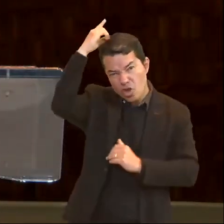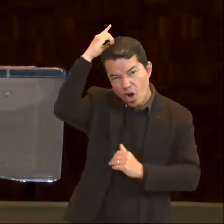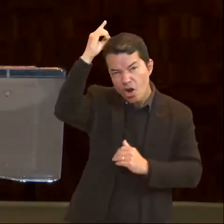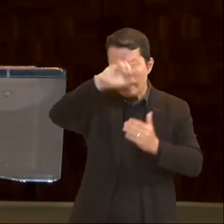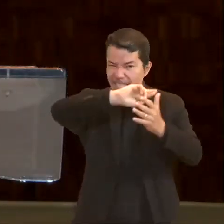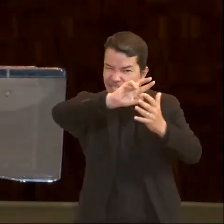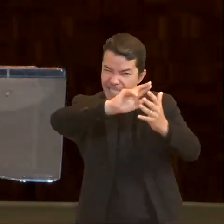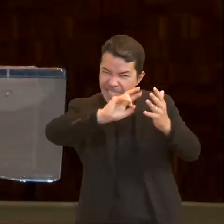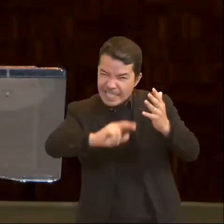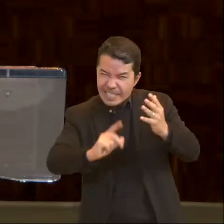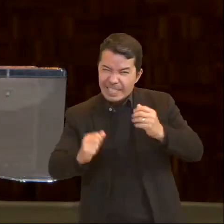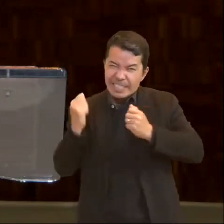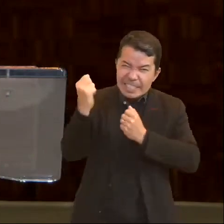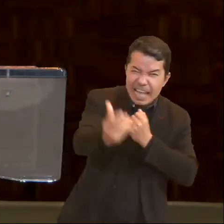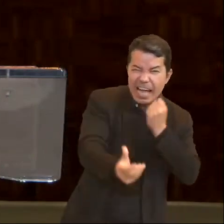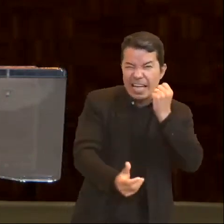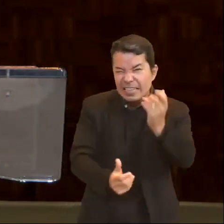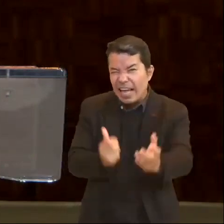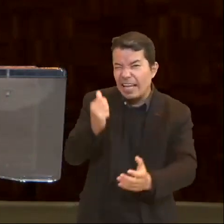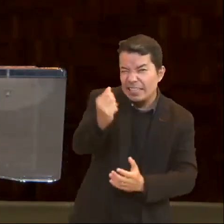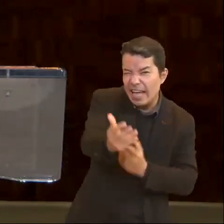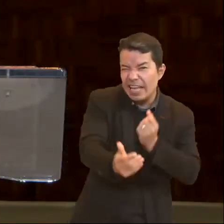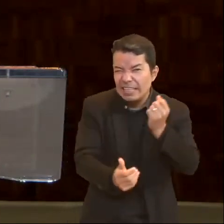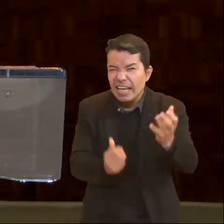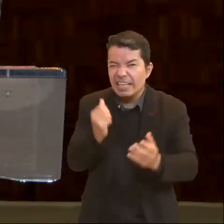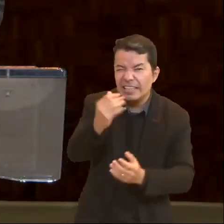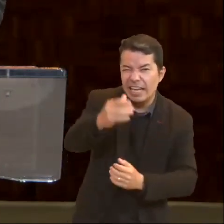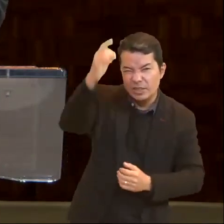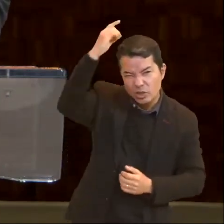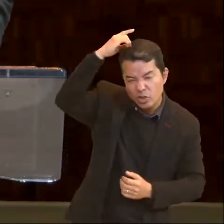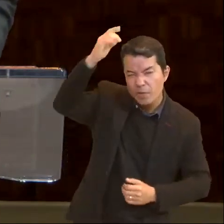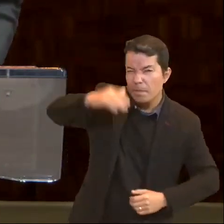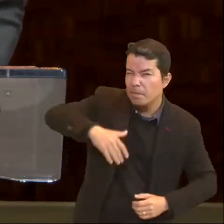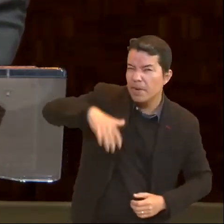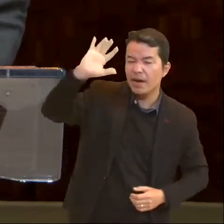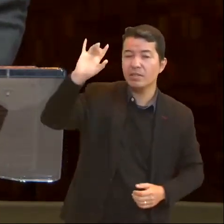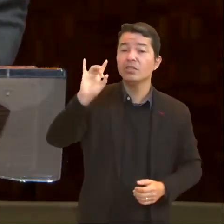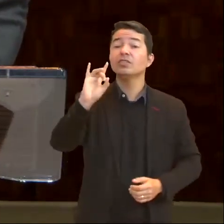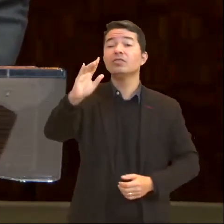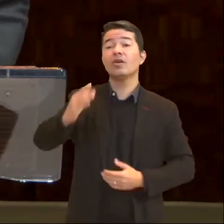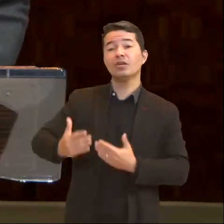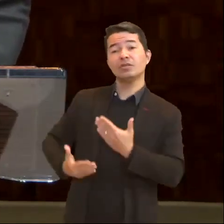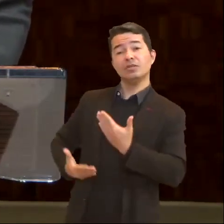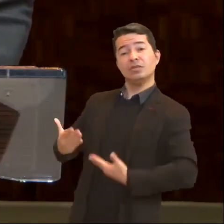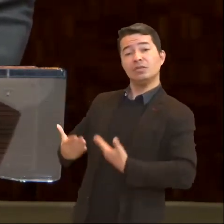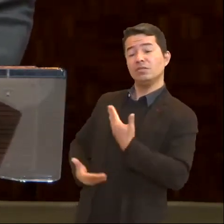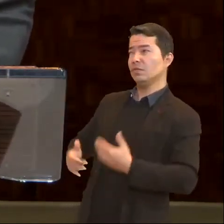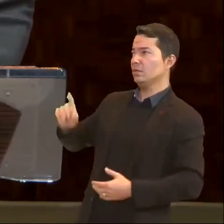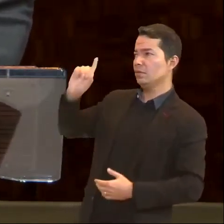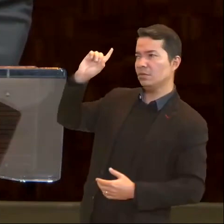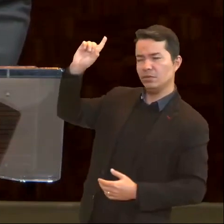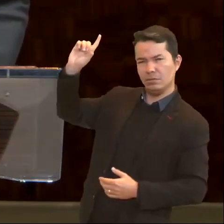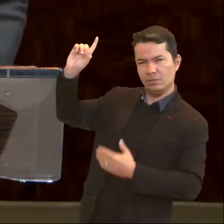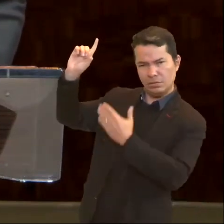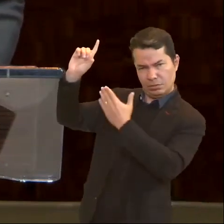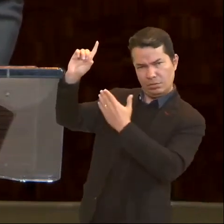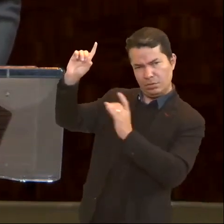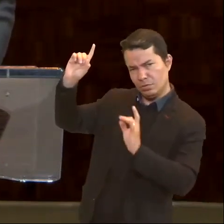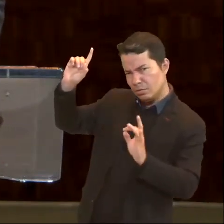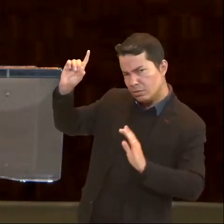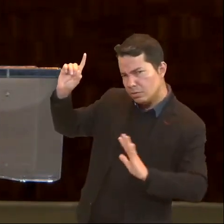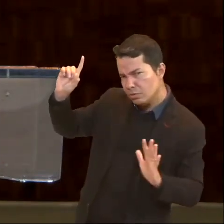da graça de Deus. E essas capacidades não são apenas para o serviço, mas elas também são